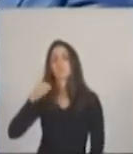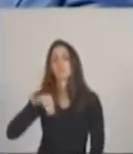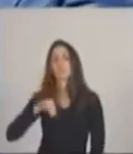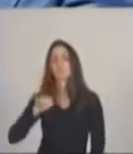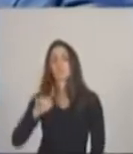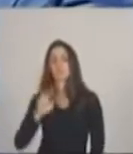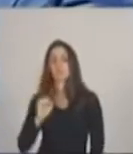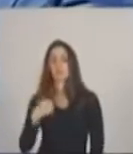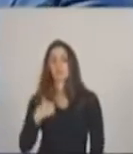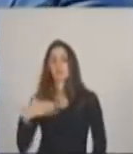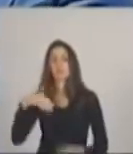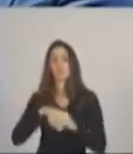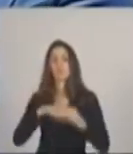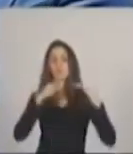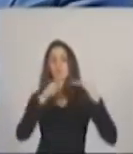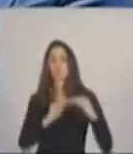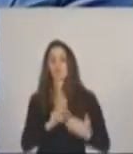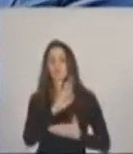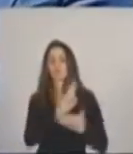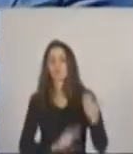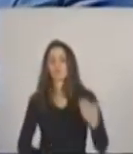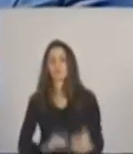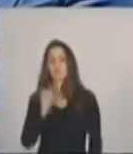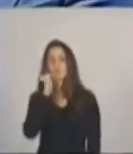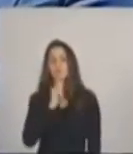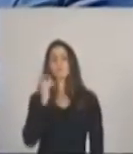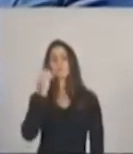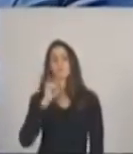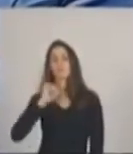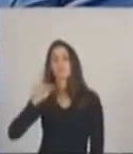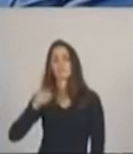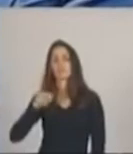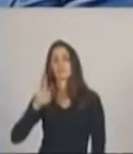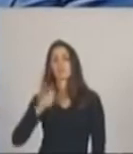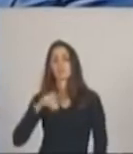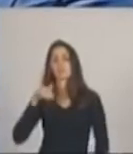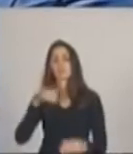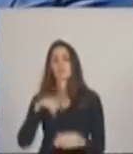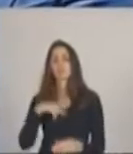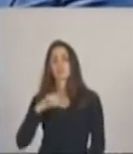Eu voto com o relator. Deputado Janete Sá. Deputado Marco Garcia.